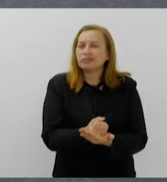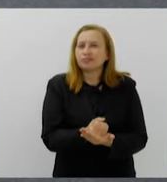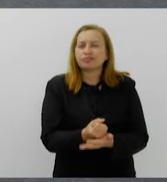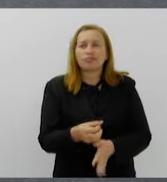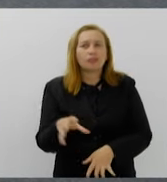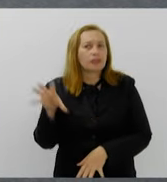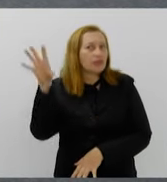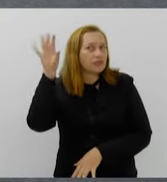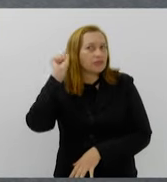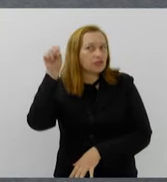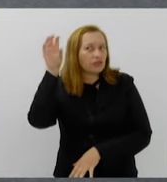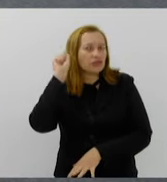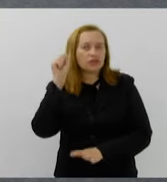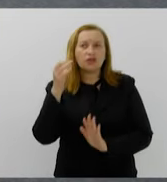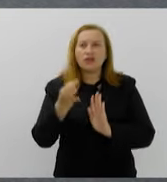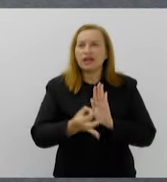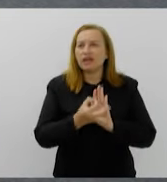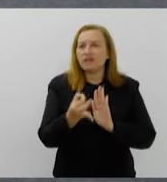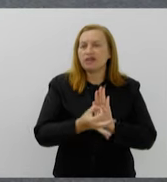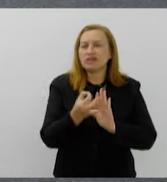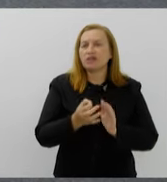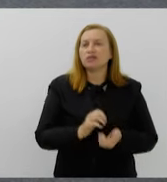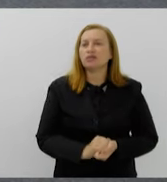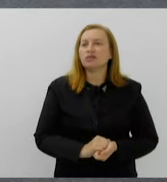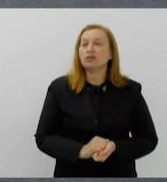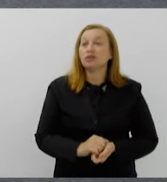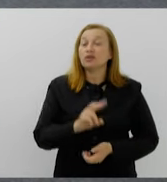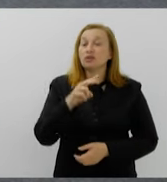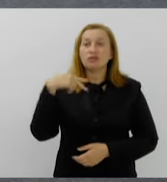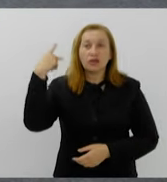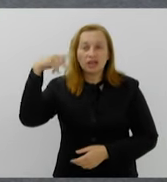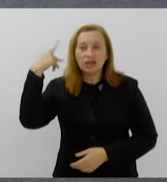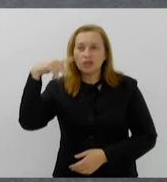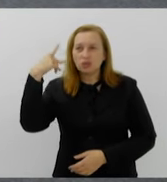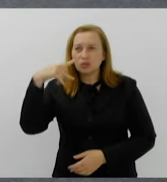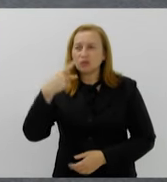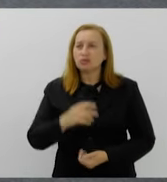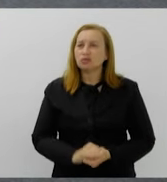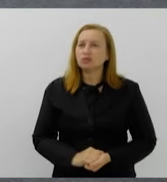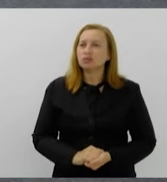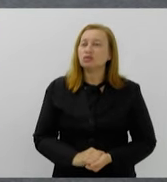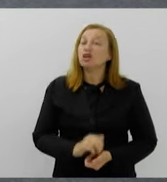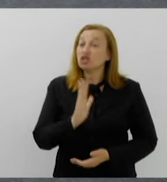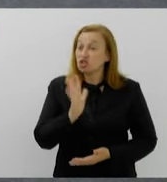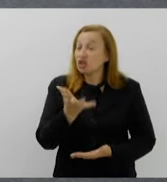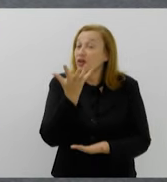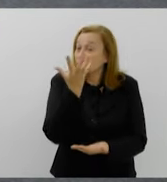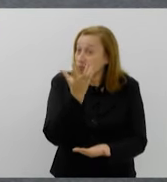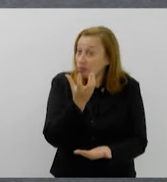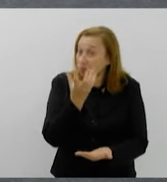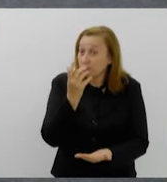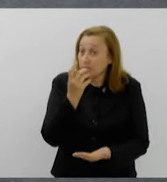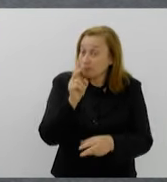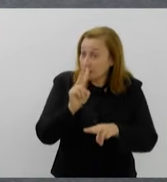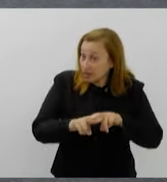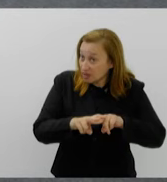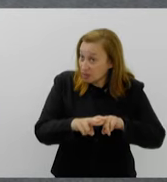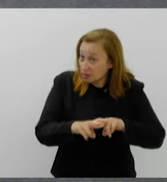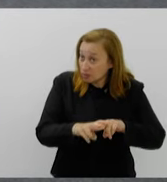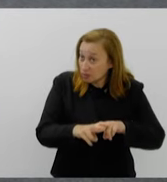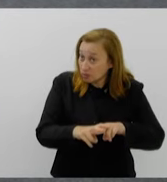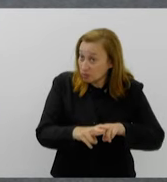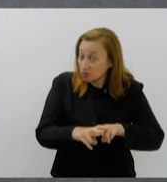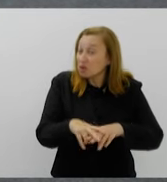do irm o vereador de D que já foi preso por